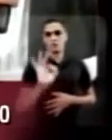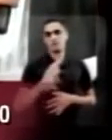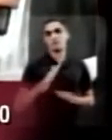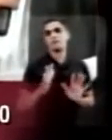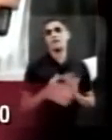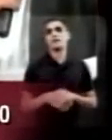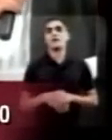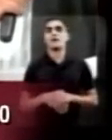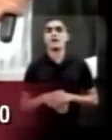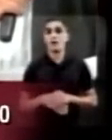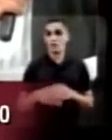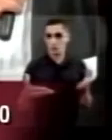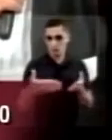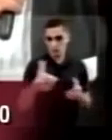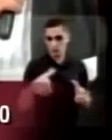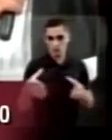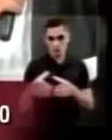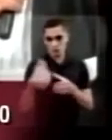de